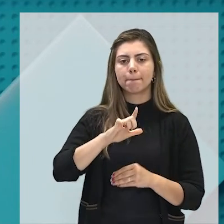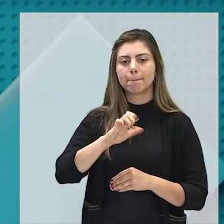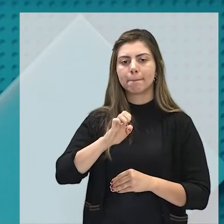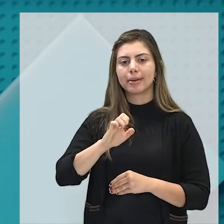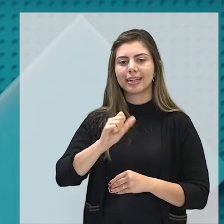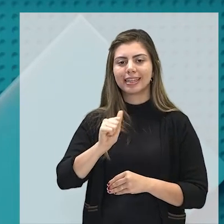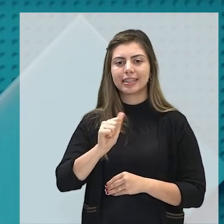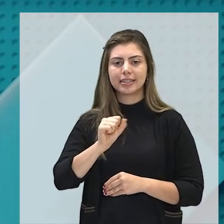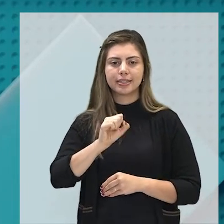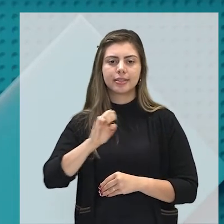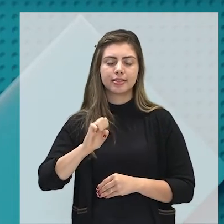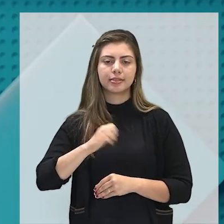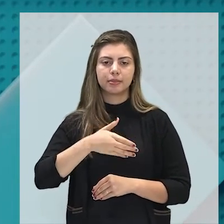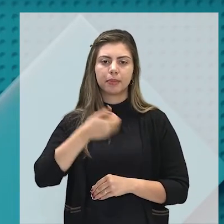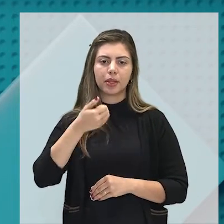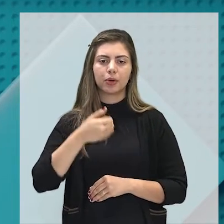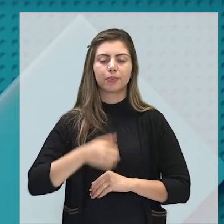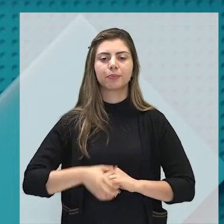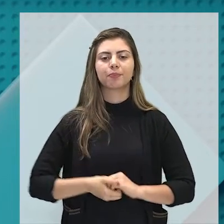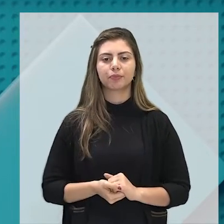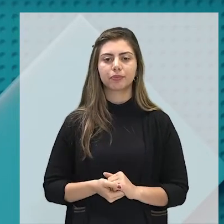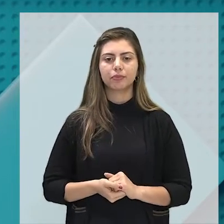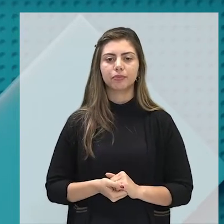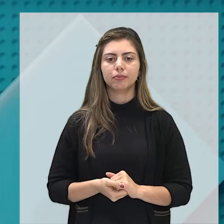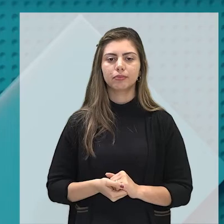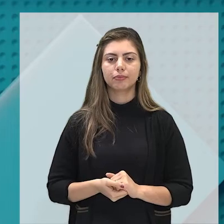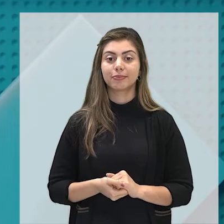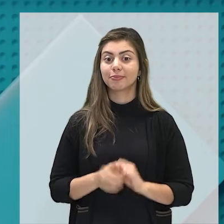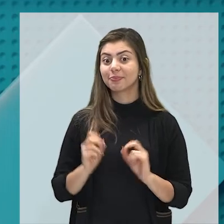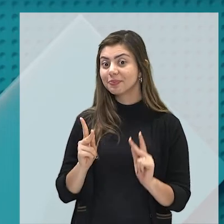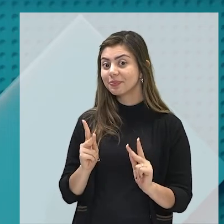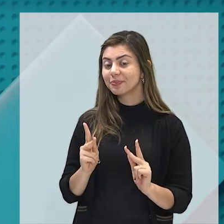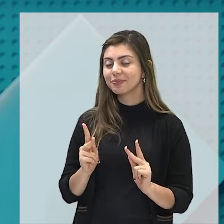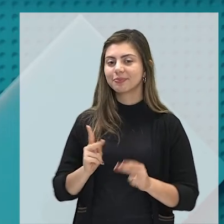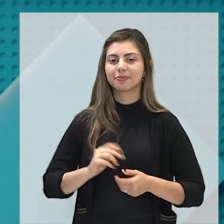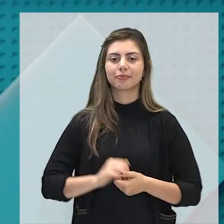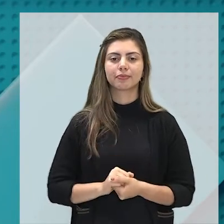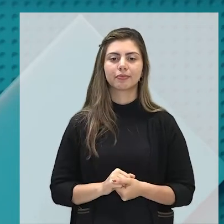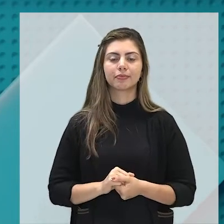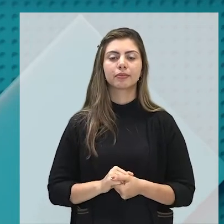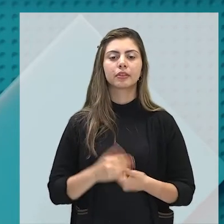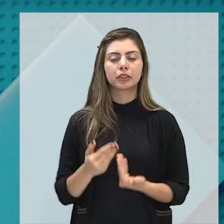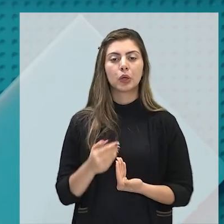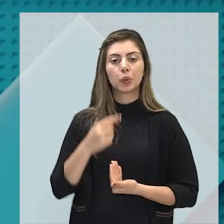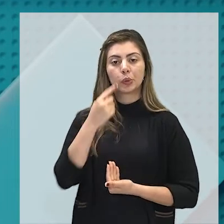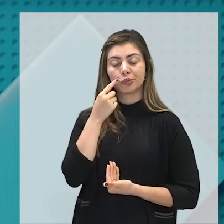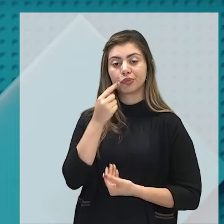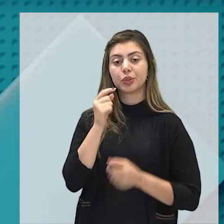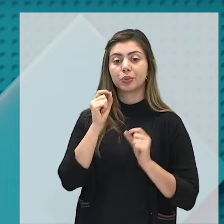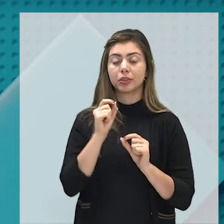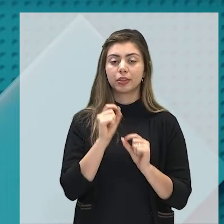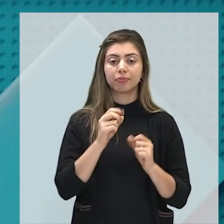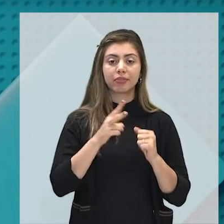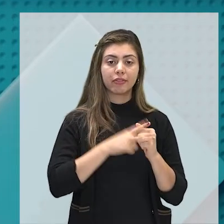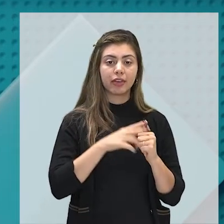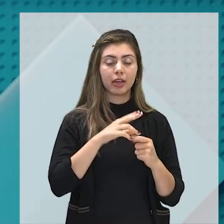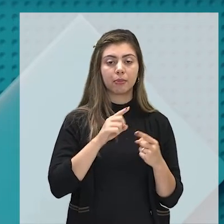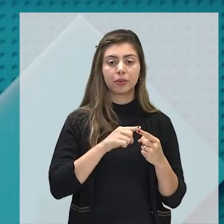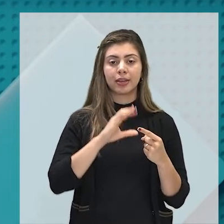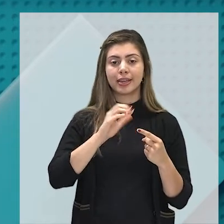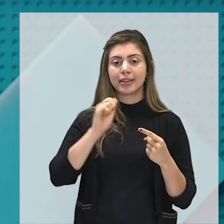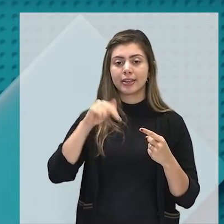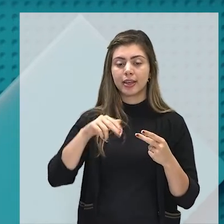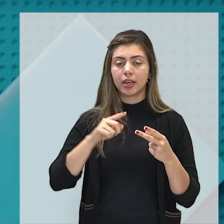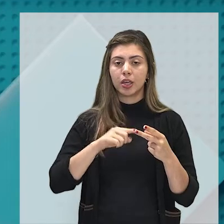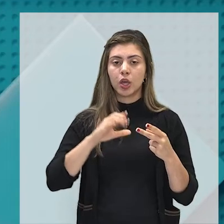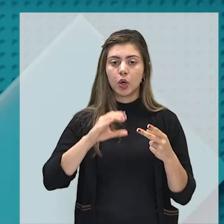qualquer eventual mal-entendido, tá certo? Ok? Então, nós vimos aí sobre o verbo modal can e could